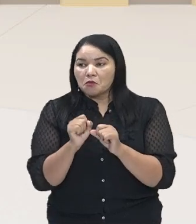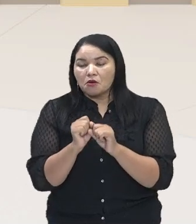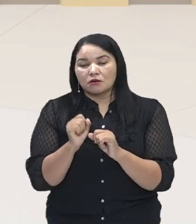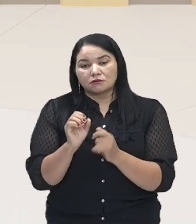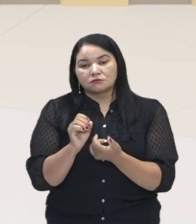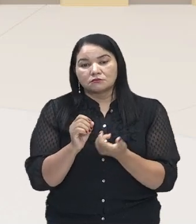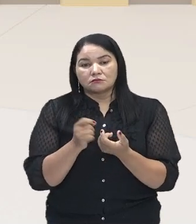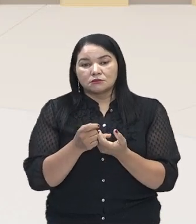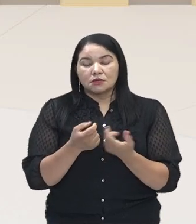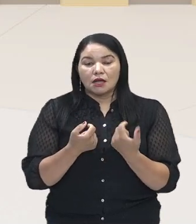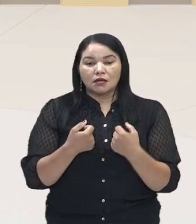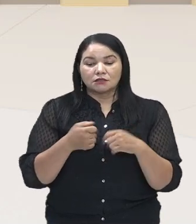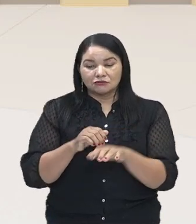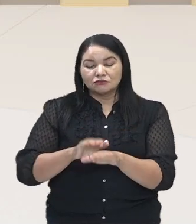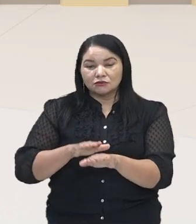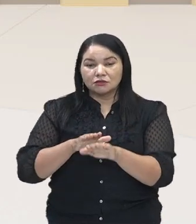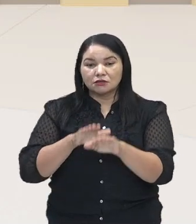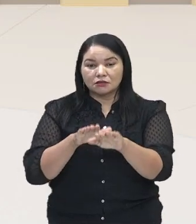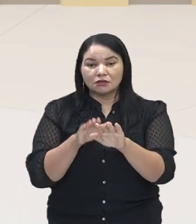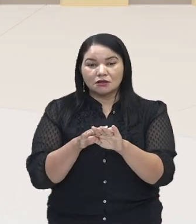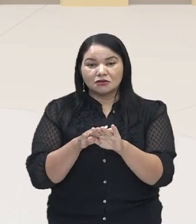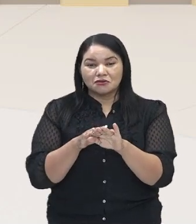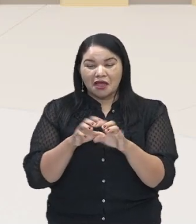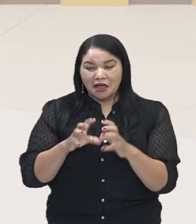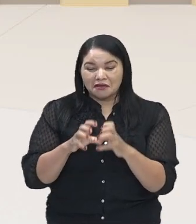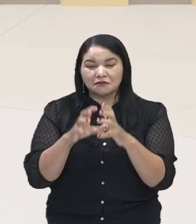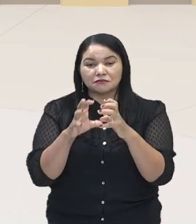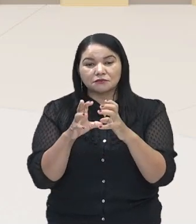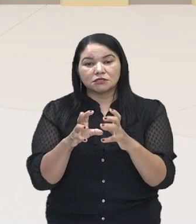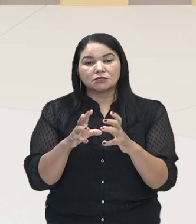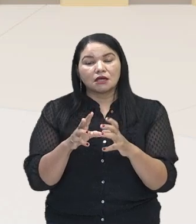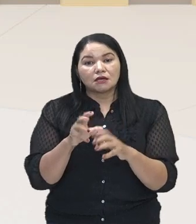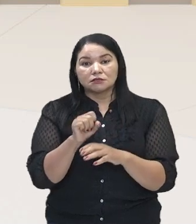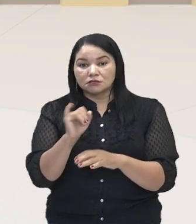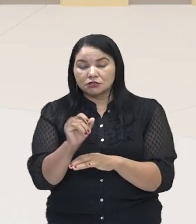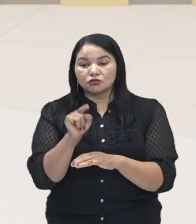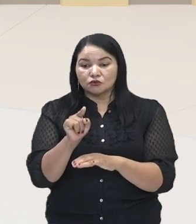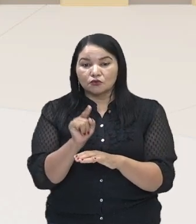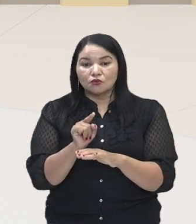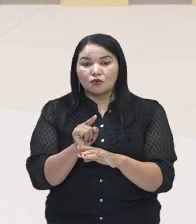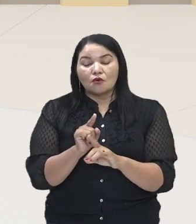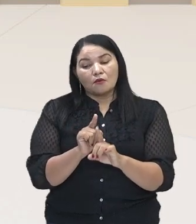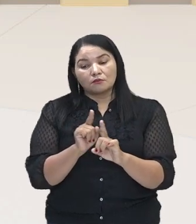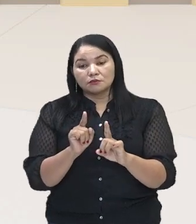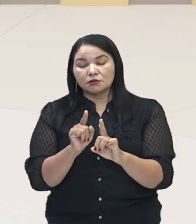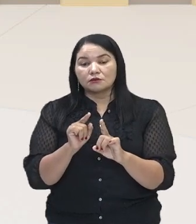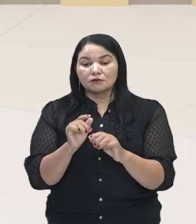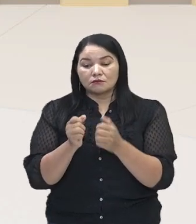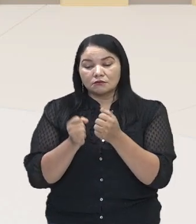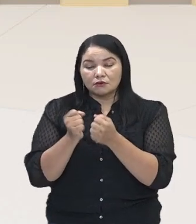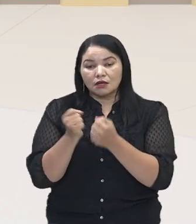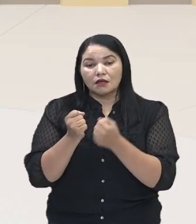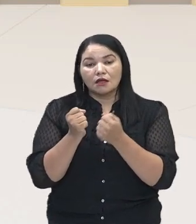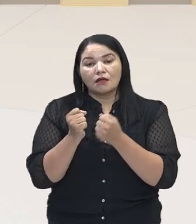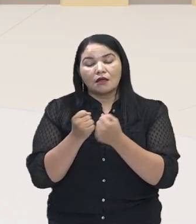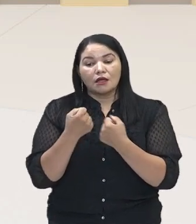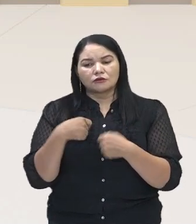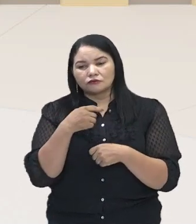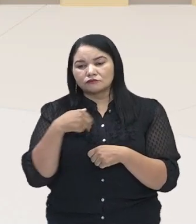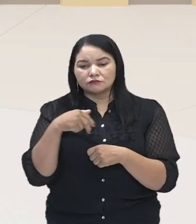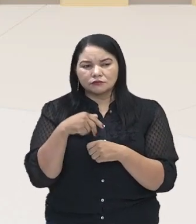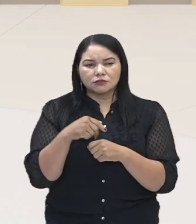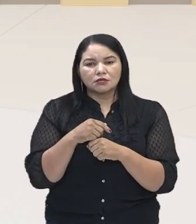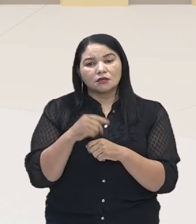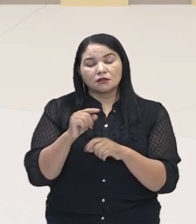no trânsito, vai lá, tenta, se você estiver ali, né, não em outro carro que eu estou falando, mas está ali andando,